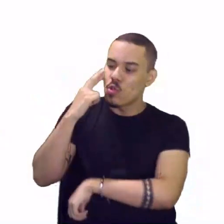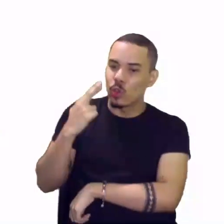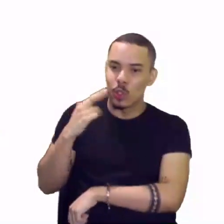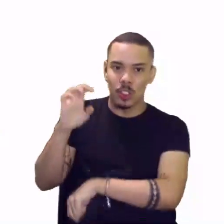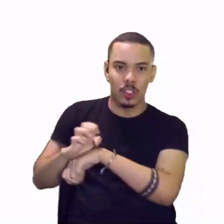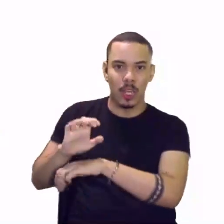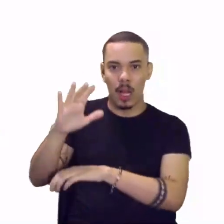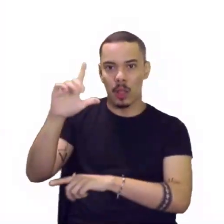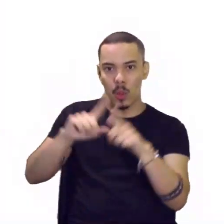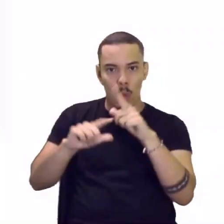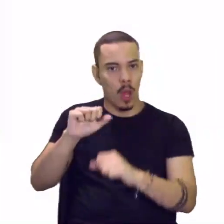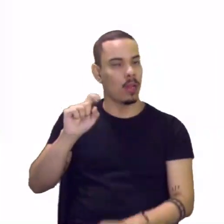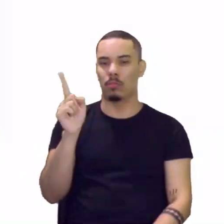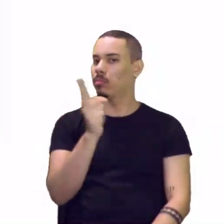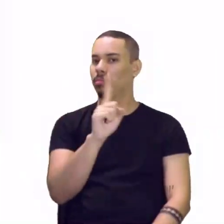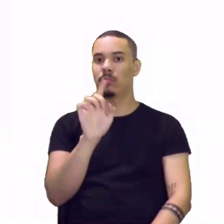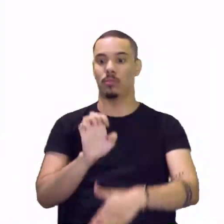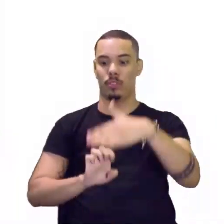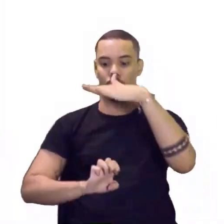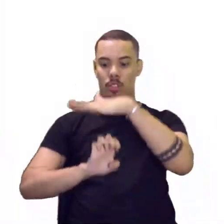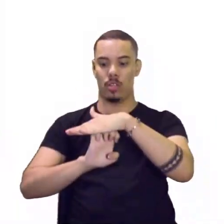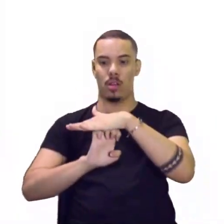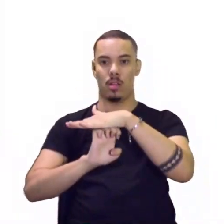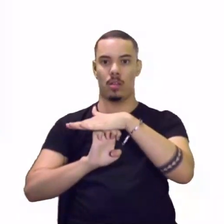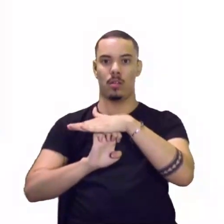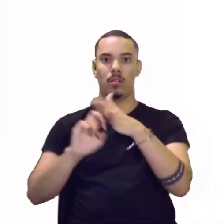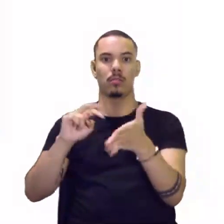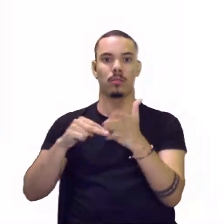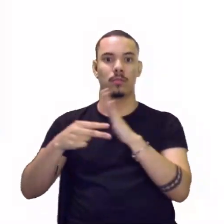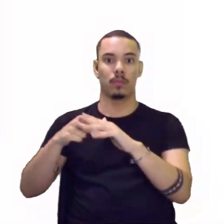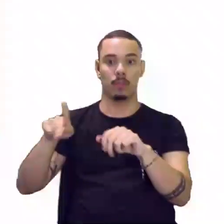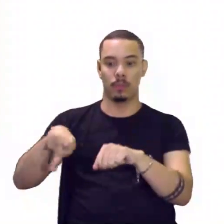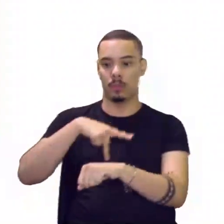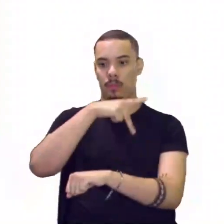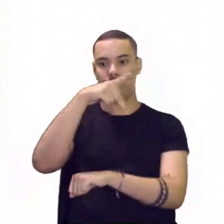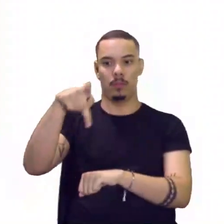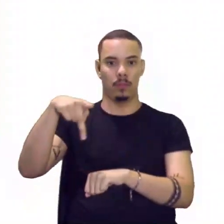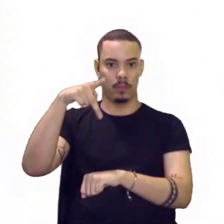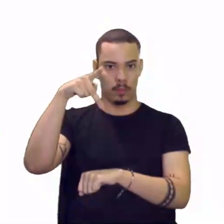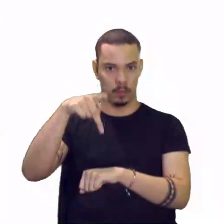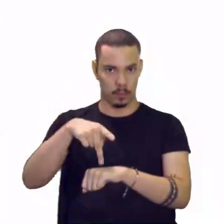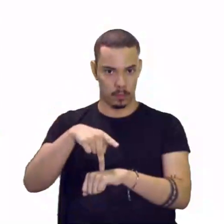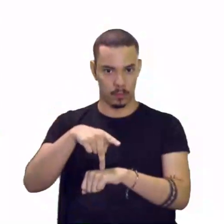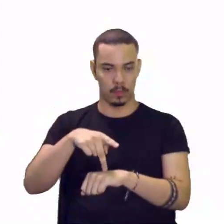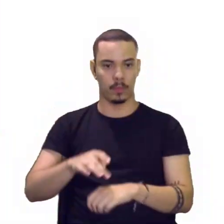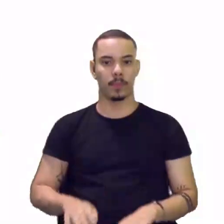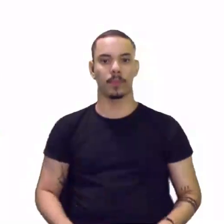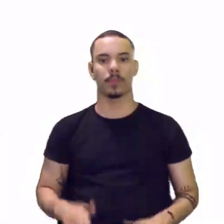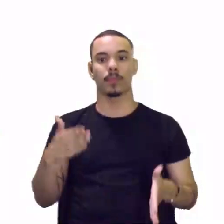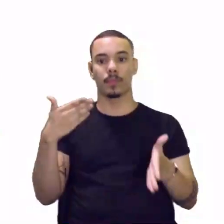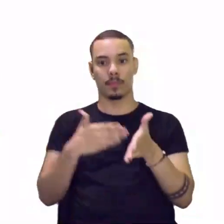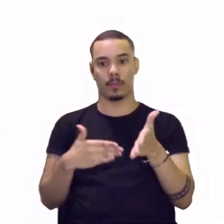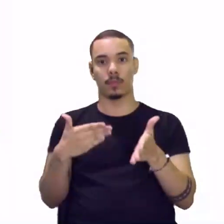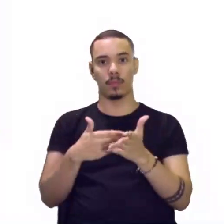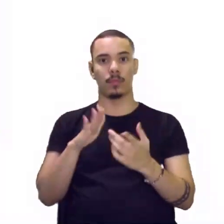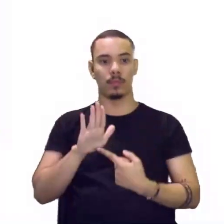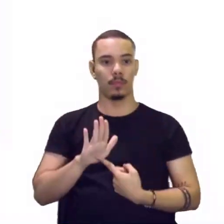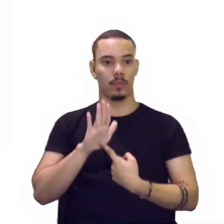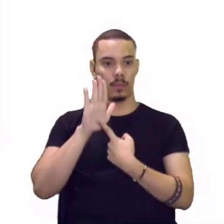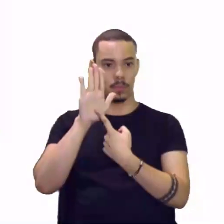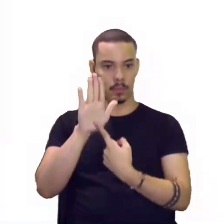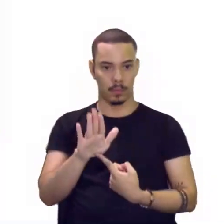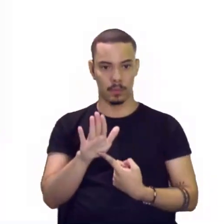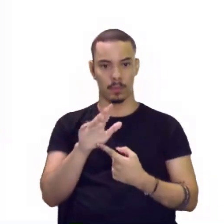do Acre. Quando a gente fala estado, é o estado-nação. Nação. Não é isso? Beleza. Vamos lá. Os limites mostram apenas